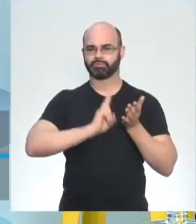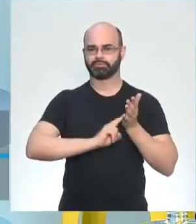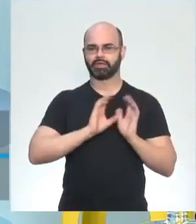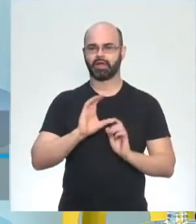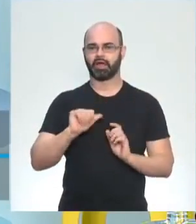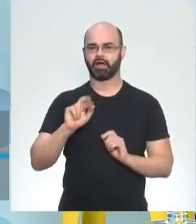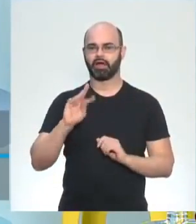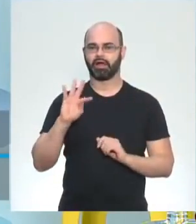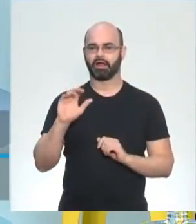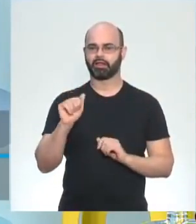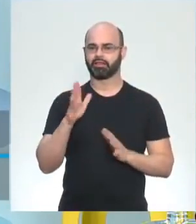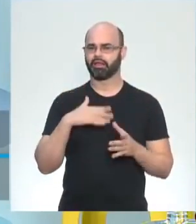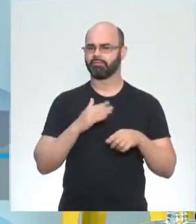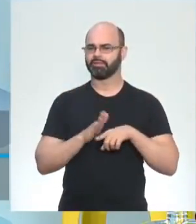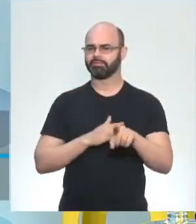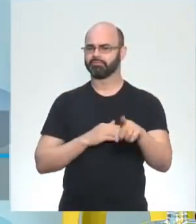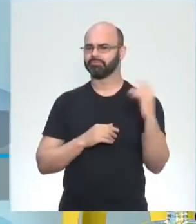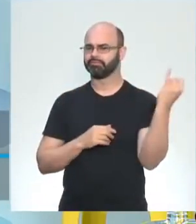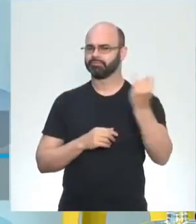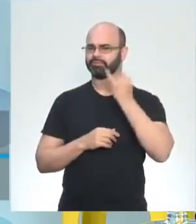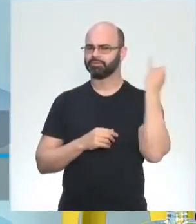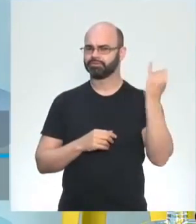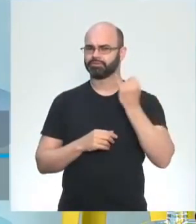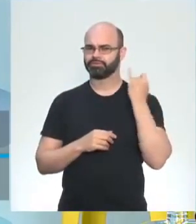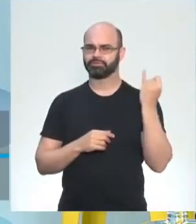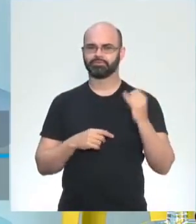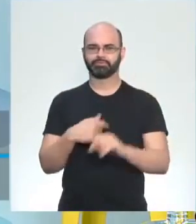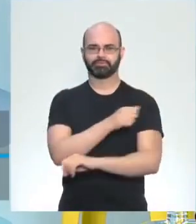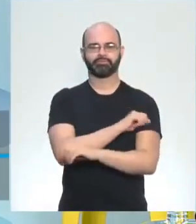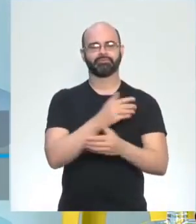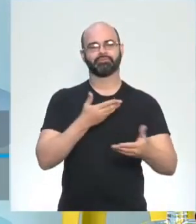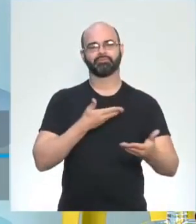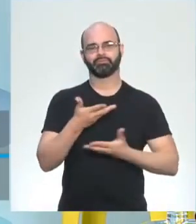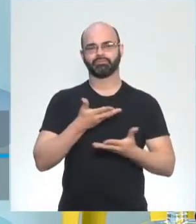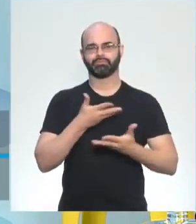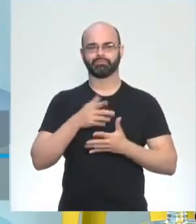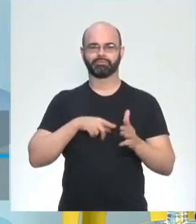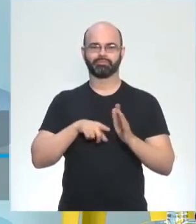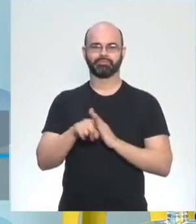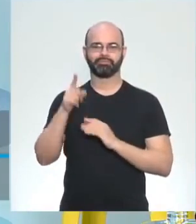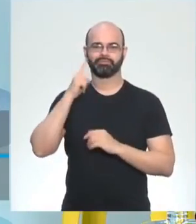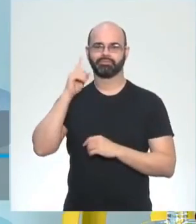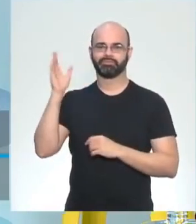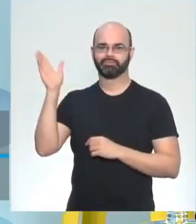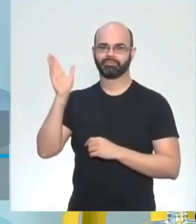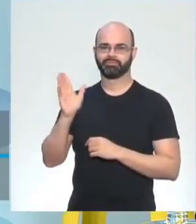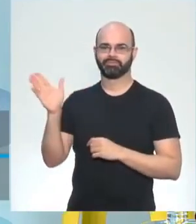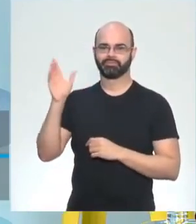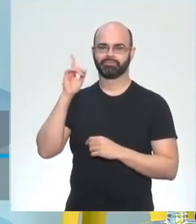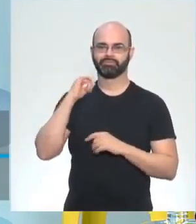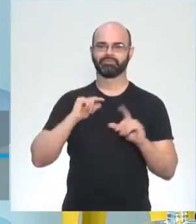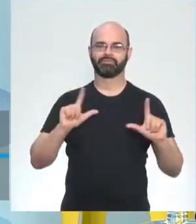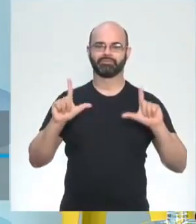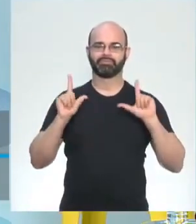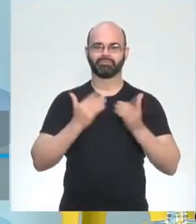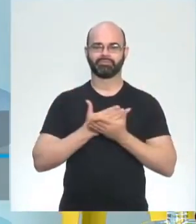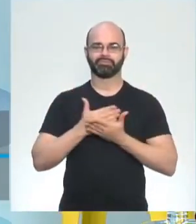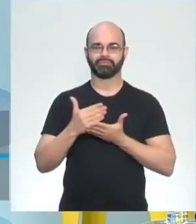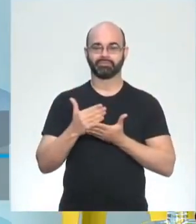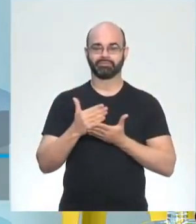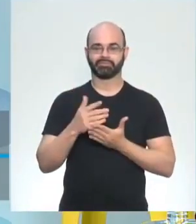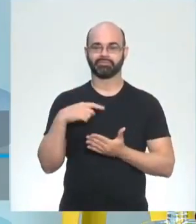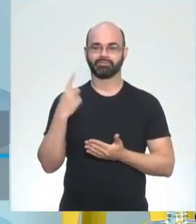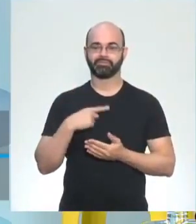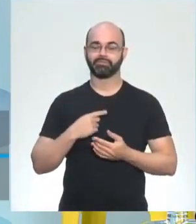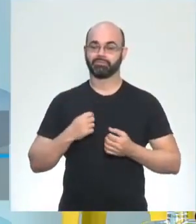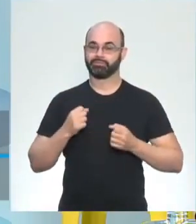importante aí, eu quero saber. Então, para os alunos interagirem, tem uma pergunta na tela já como acolhida para aquecermos aí.